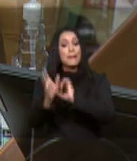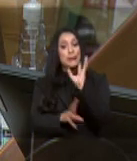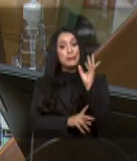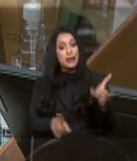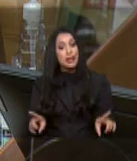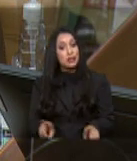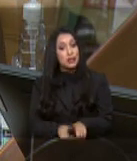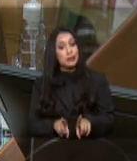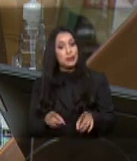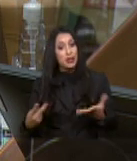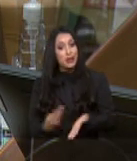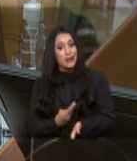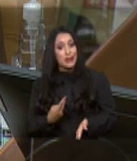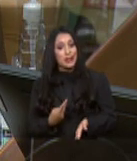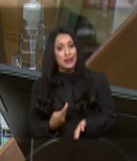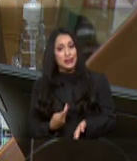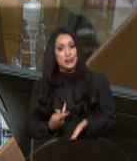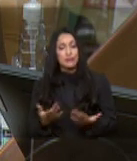acontecendo.